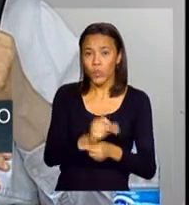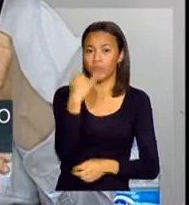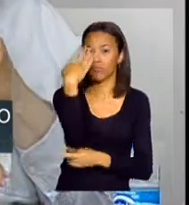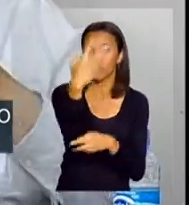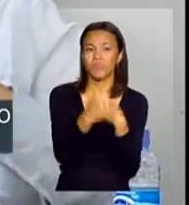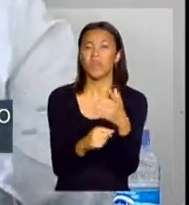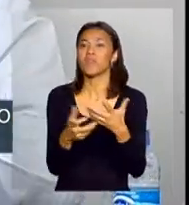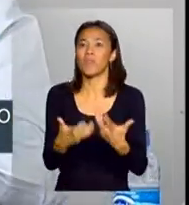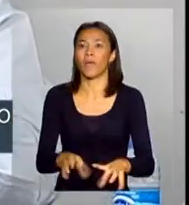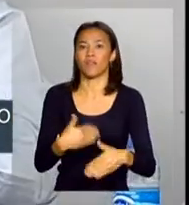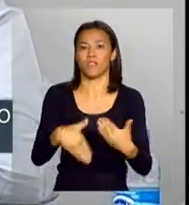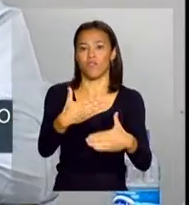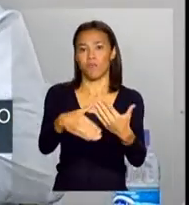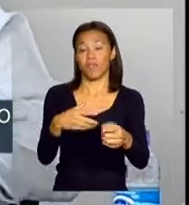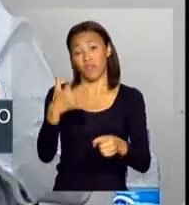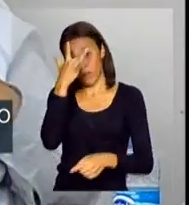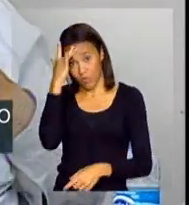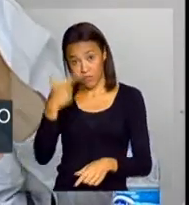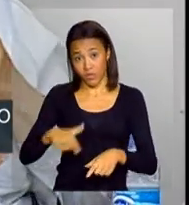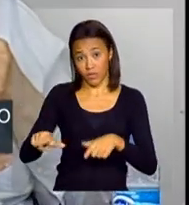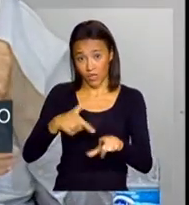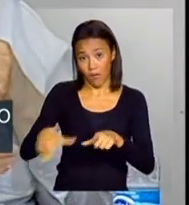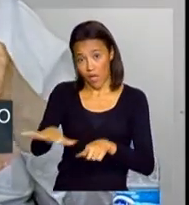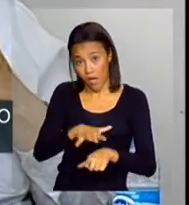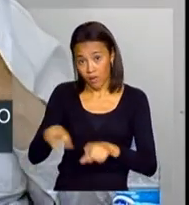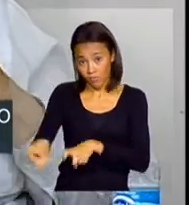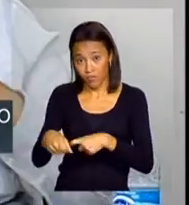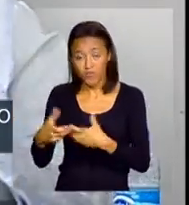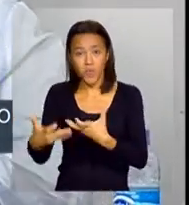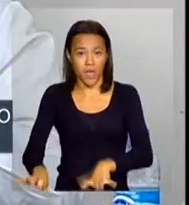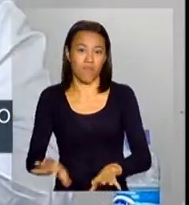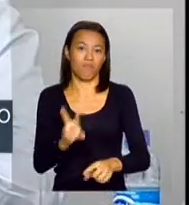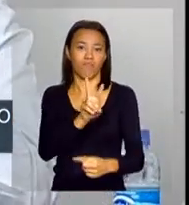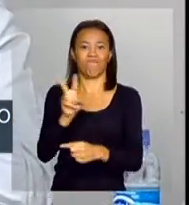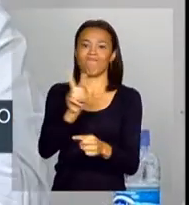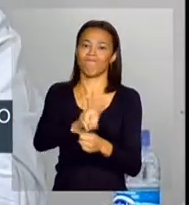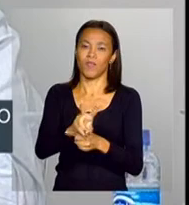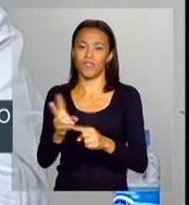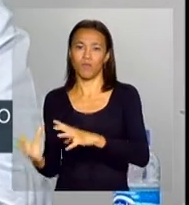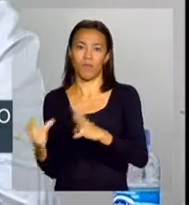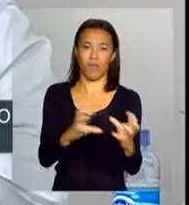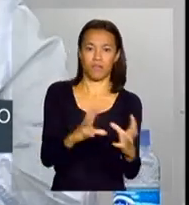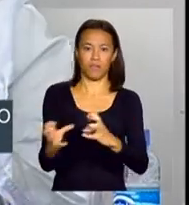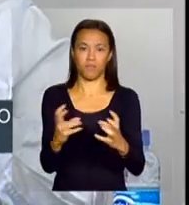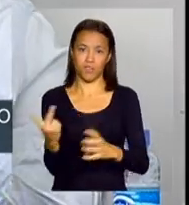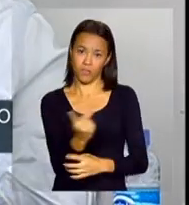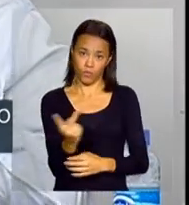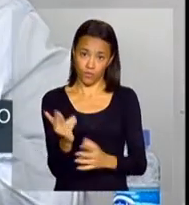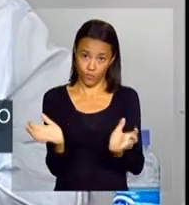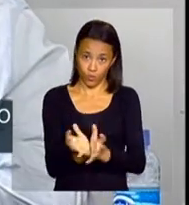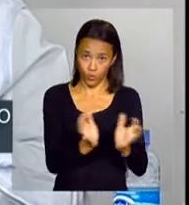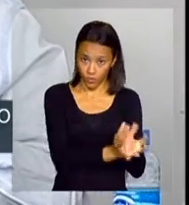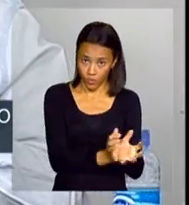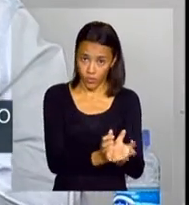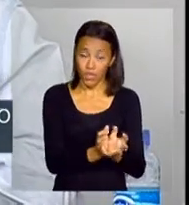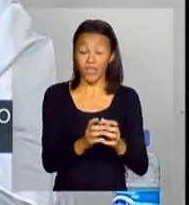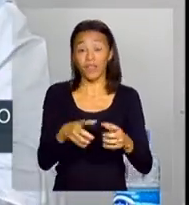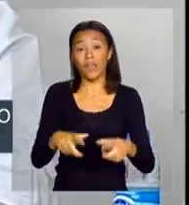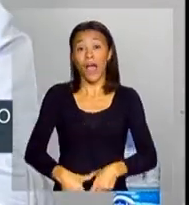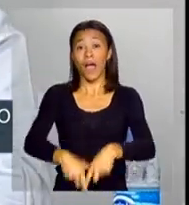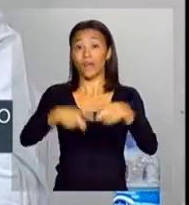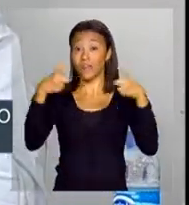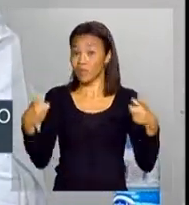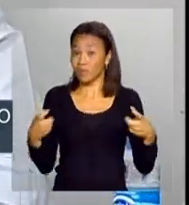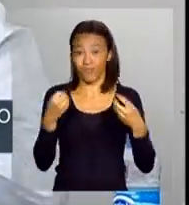desenvolvimento e que produtor não quer proteção. Isso é uma dicotomia que a grande maioria não